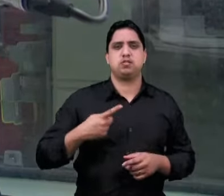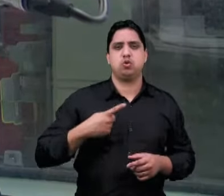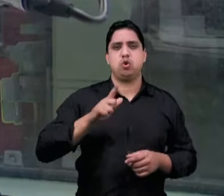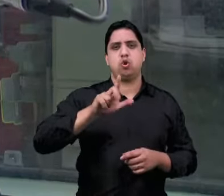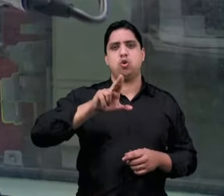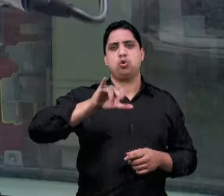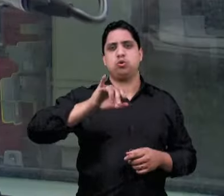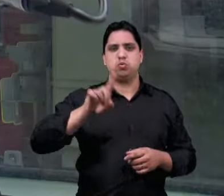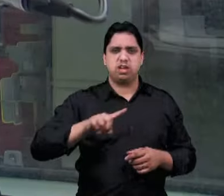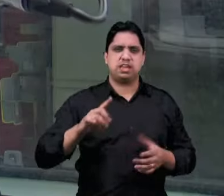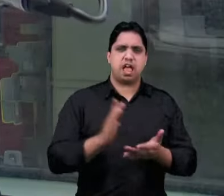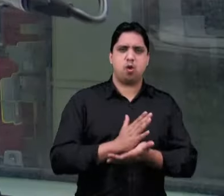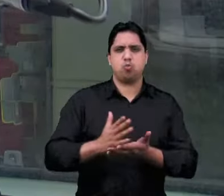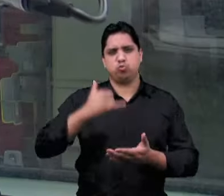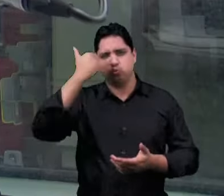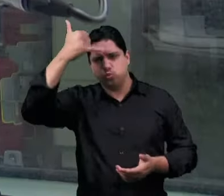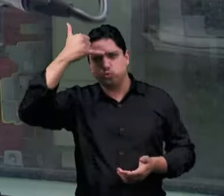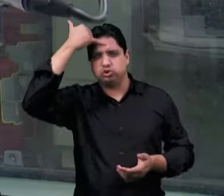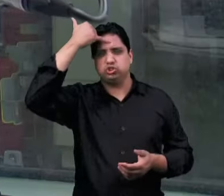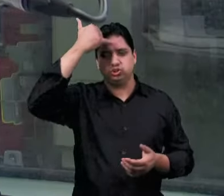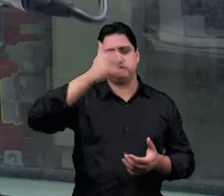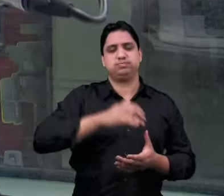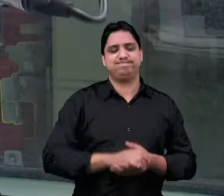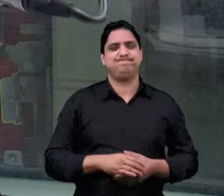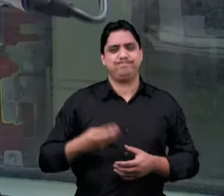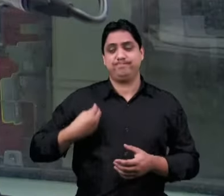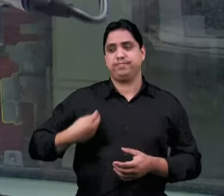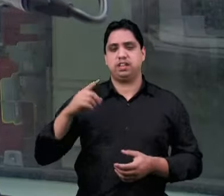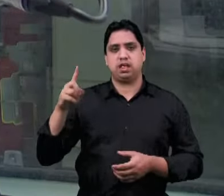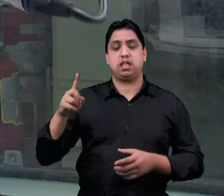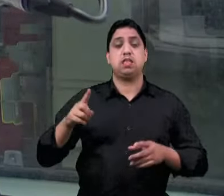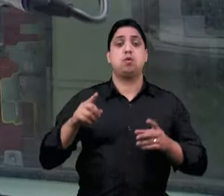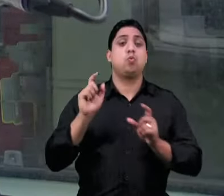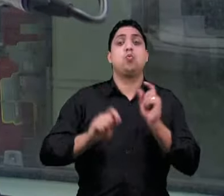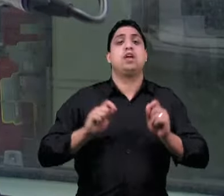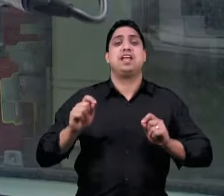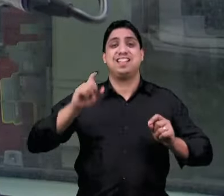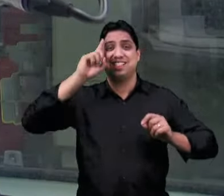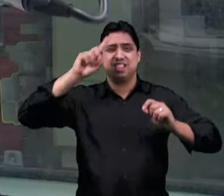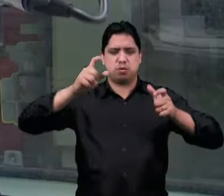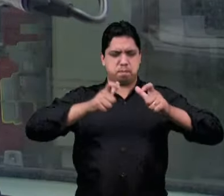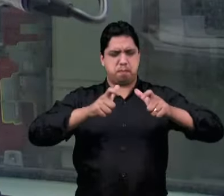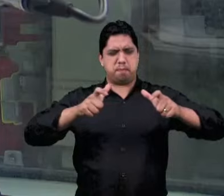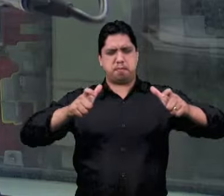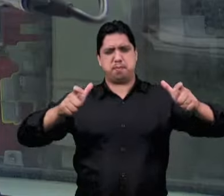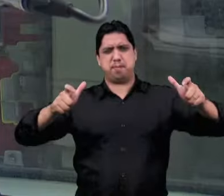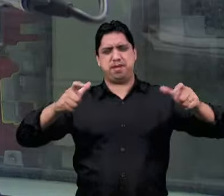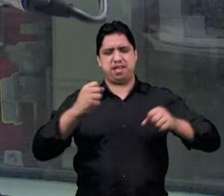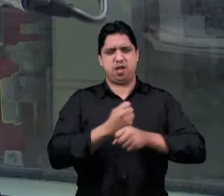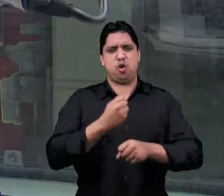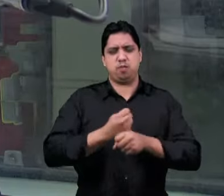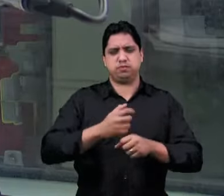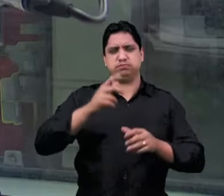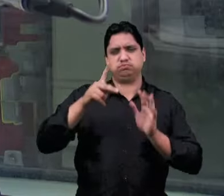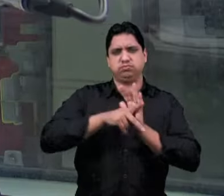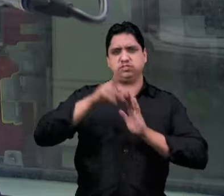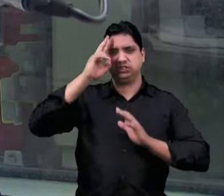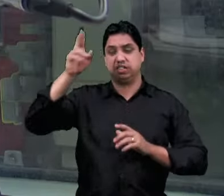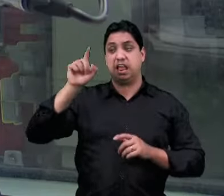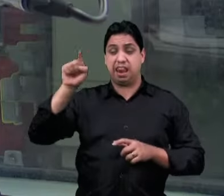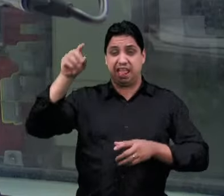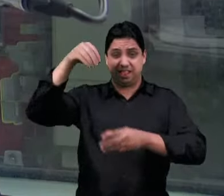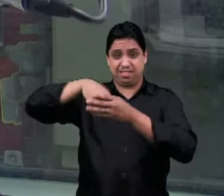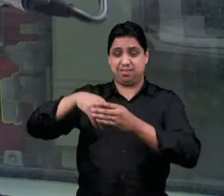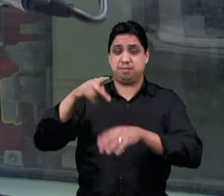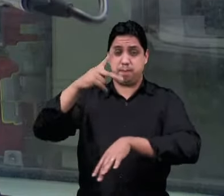alguns ungidos que estão lá. Então Deus tem prosperado muito a obra do Senhor na